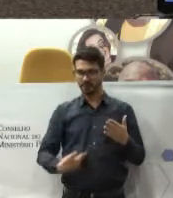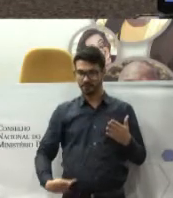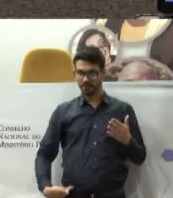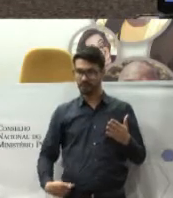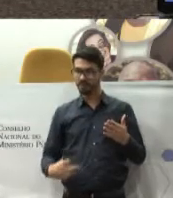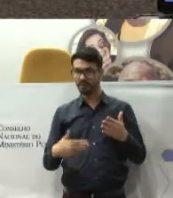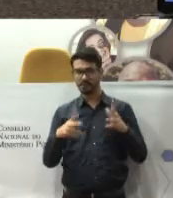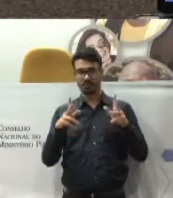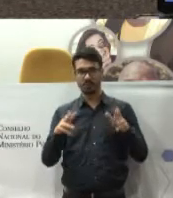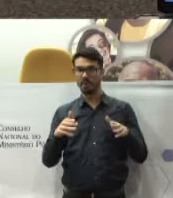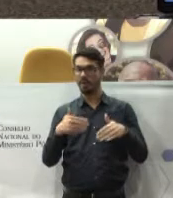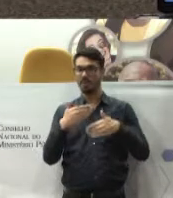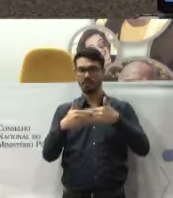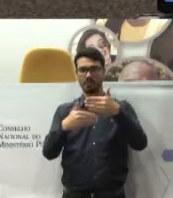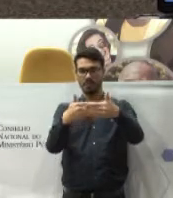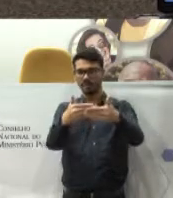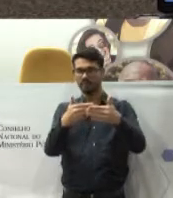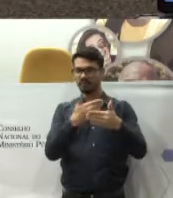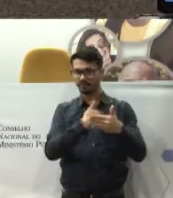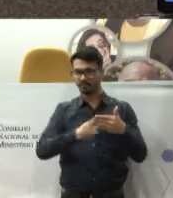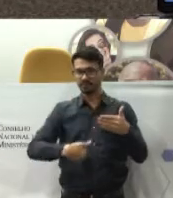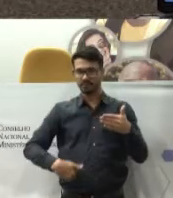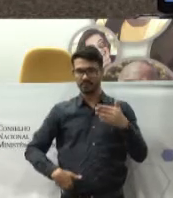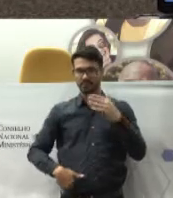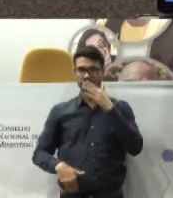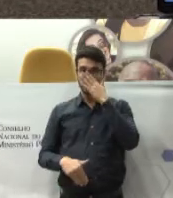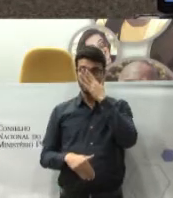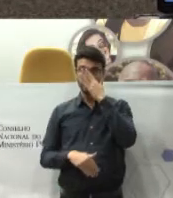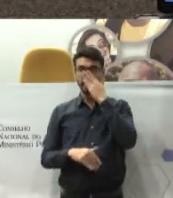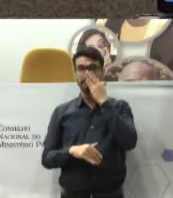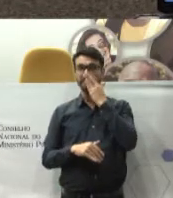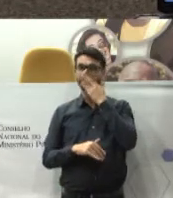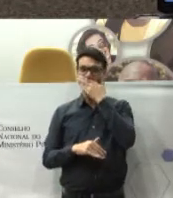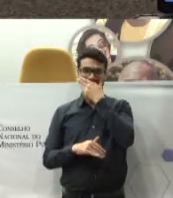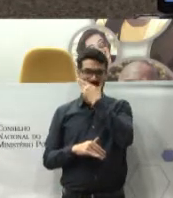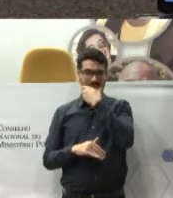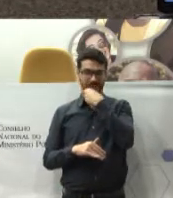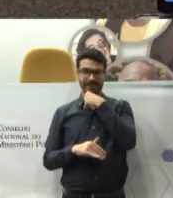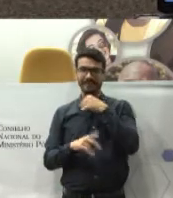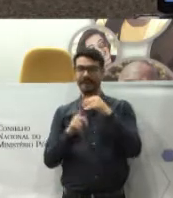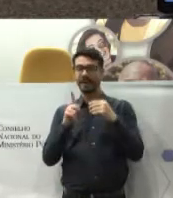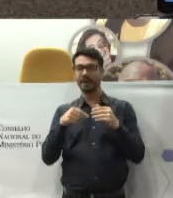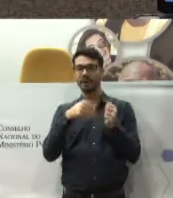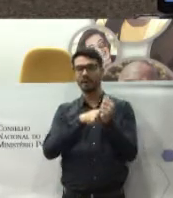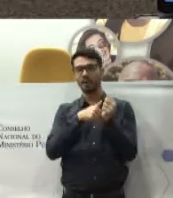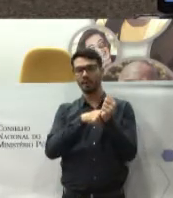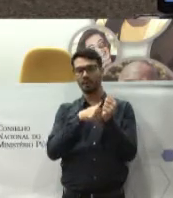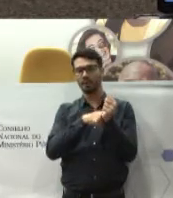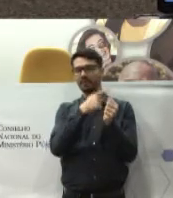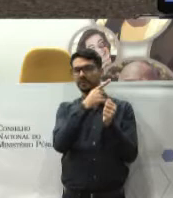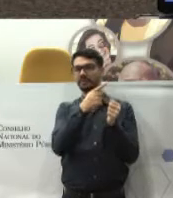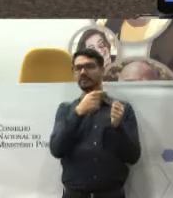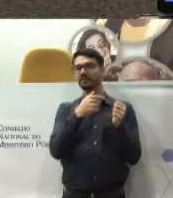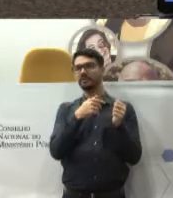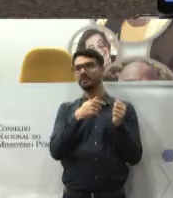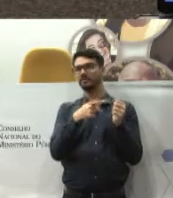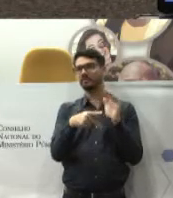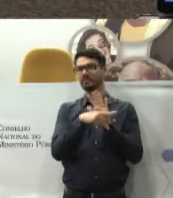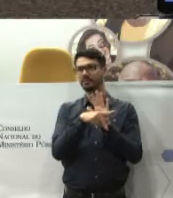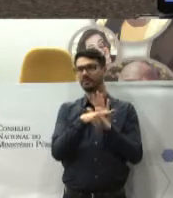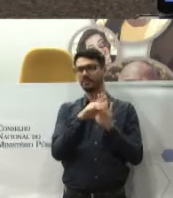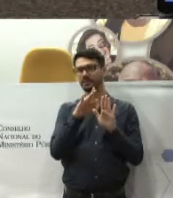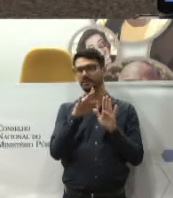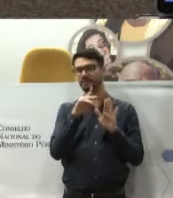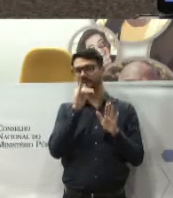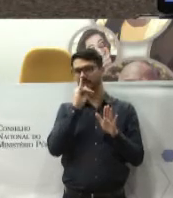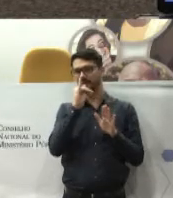o processo é público. Mas nesse caso, as sessões e audiências são confidenciais, restritas às partes. Quem chegar